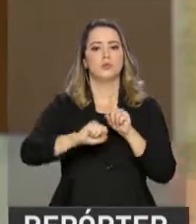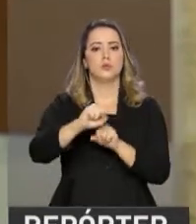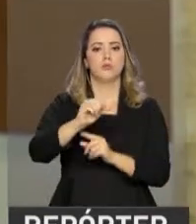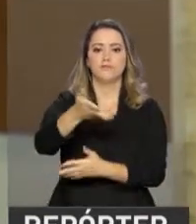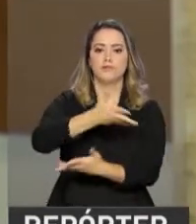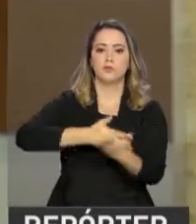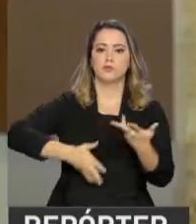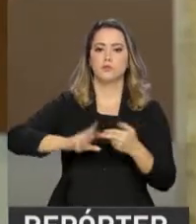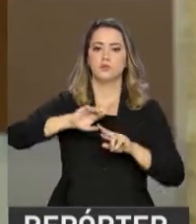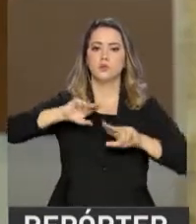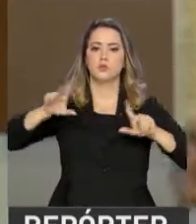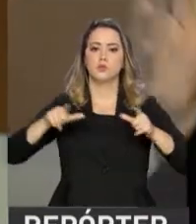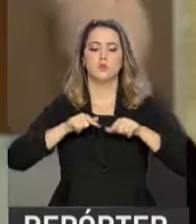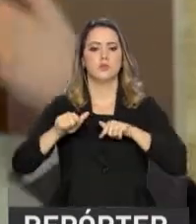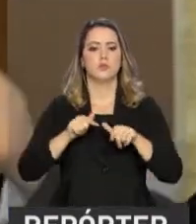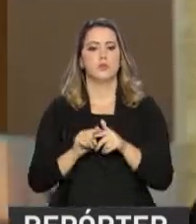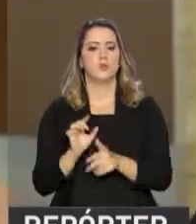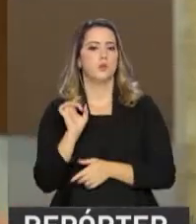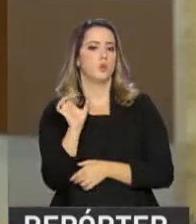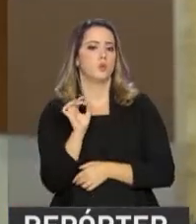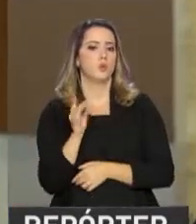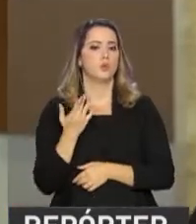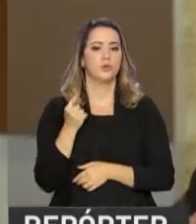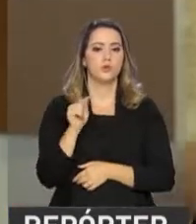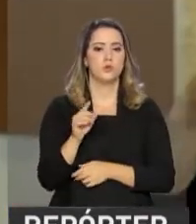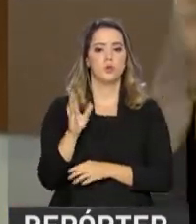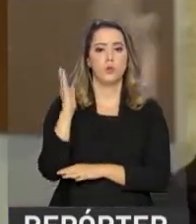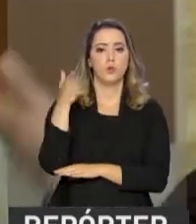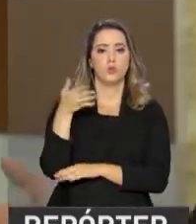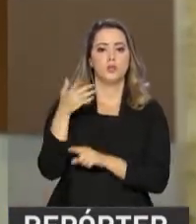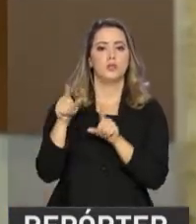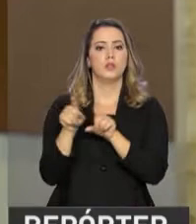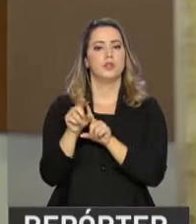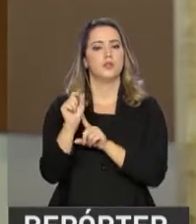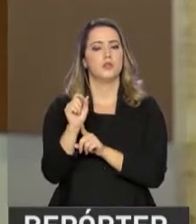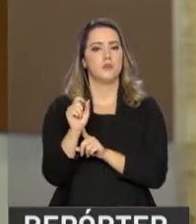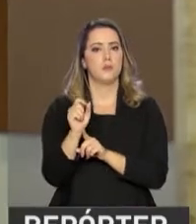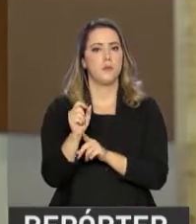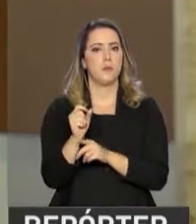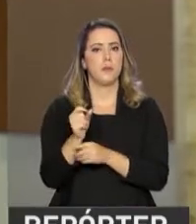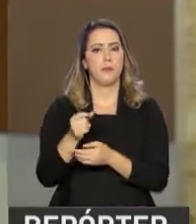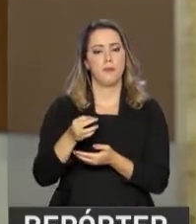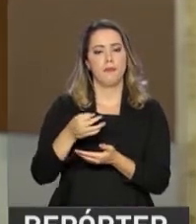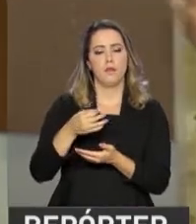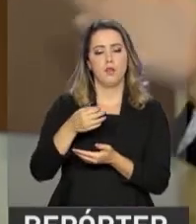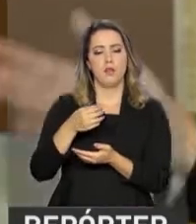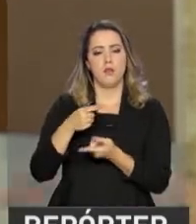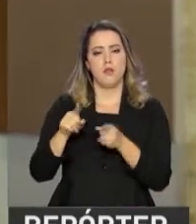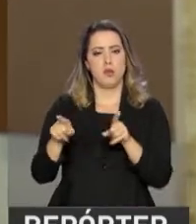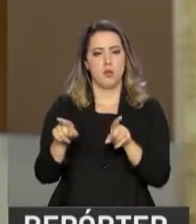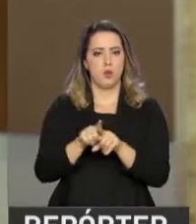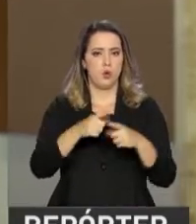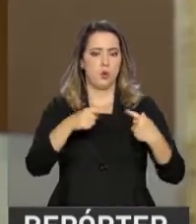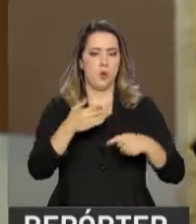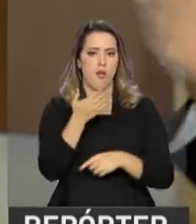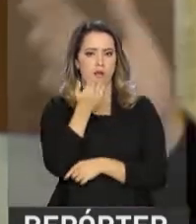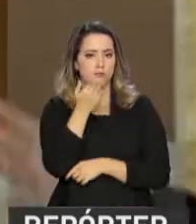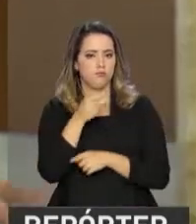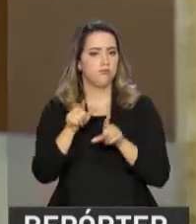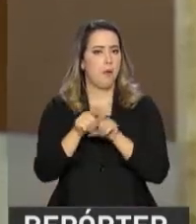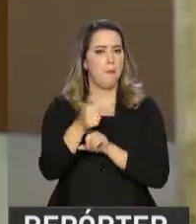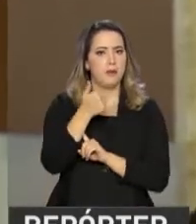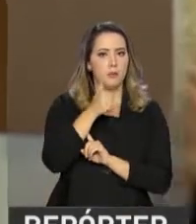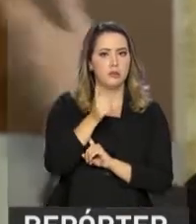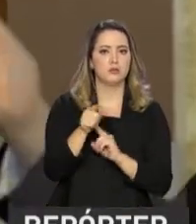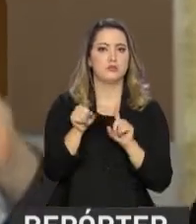envolvendo diversas atividades, não apenas hotéis, não apenas bares e restaurantes, mas, enfim,